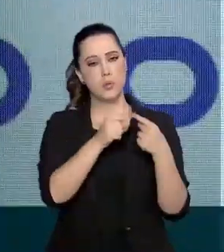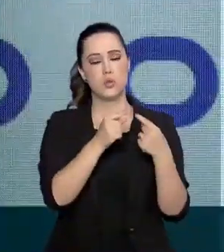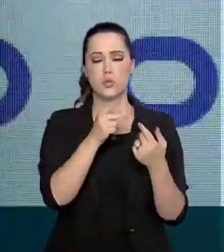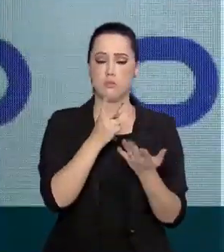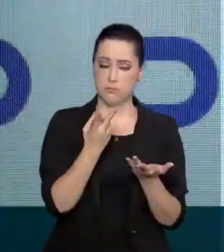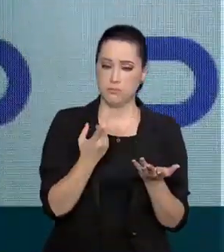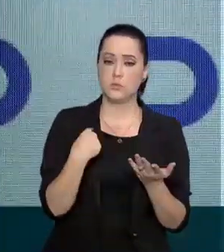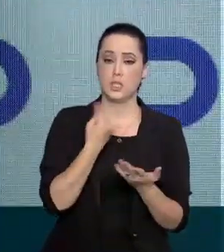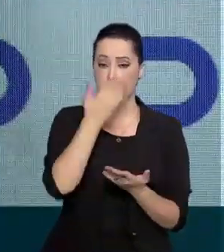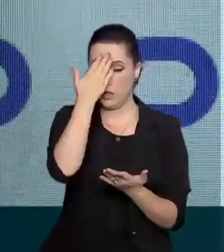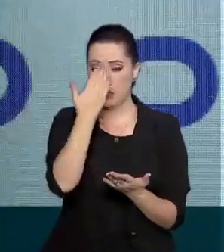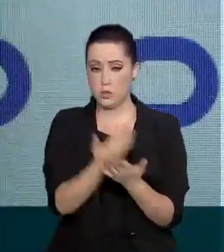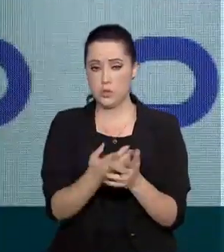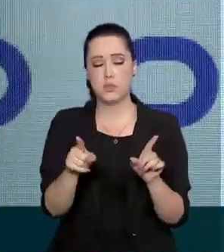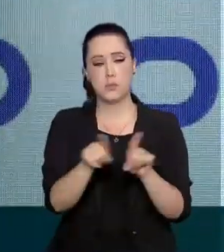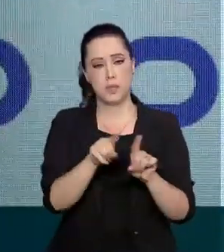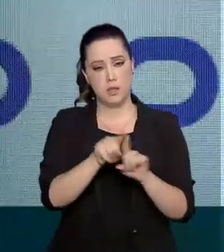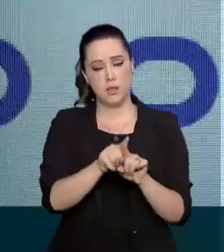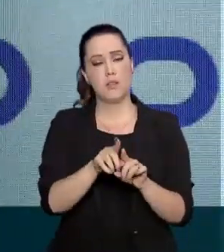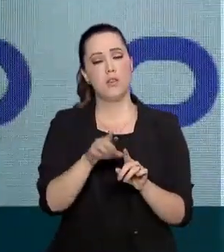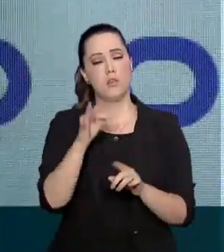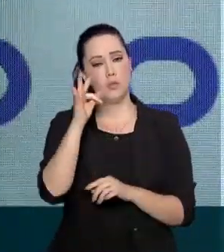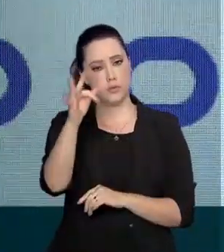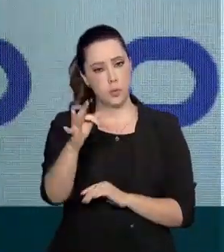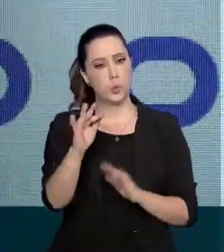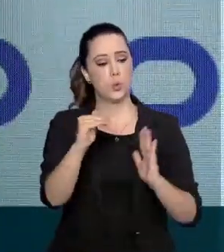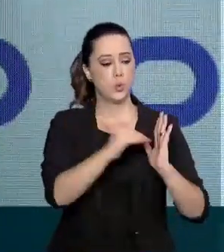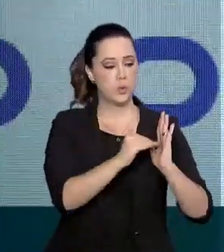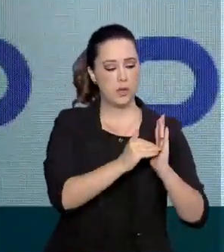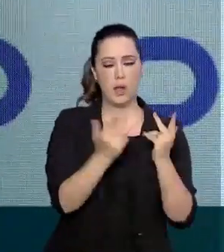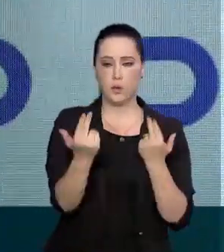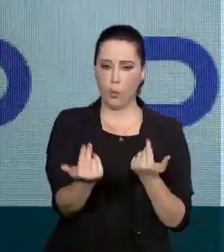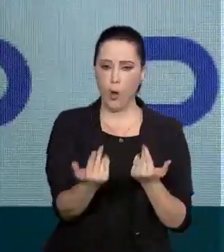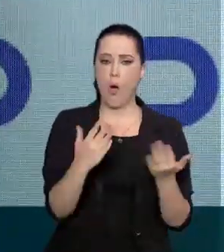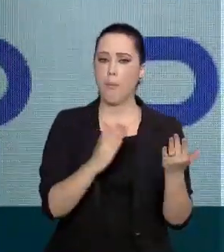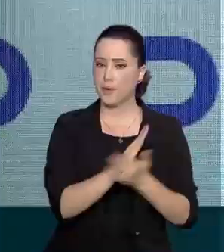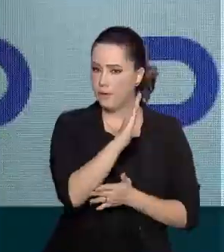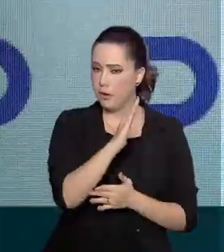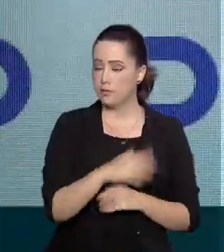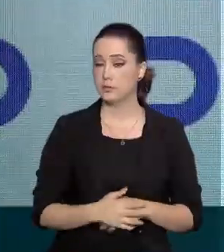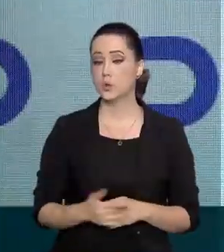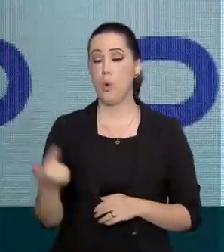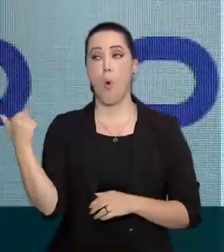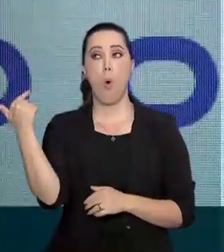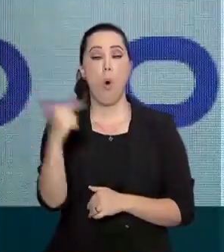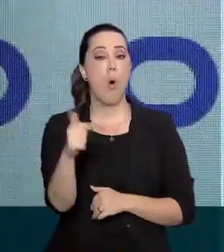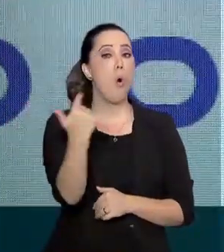E tenho certeza que o mesmo acontecerá no Senado. Outras coisas temos que fazer.